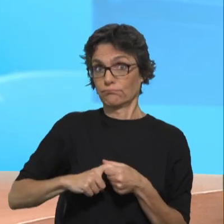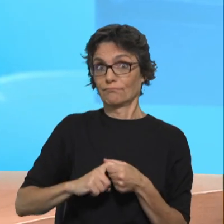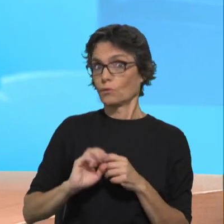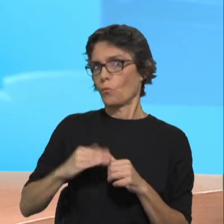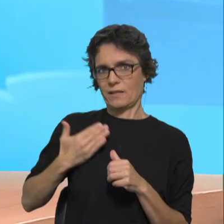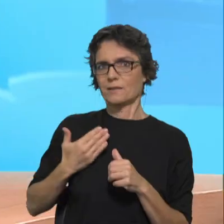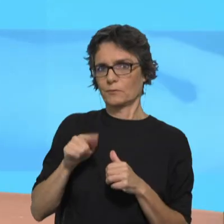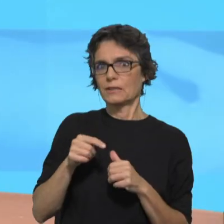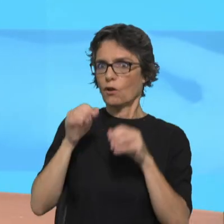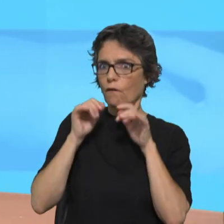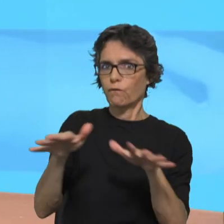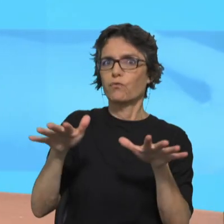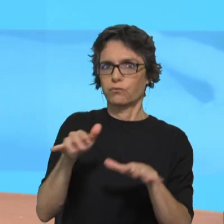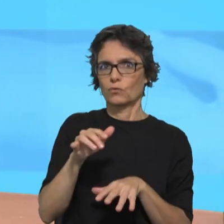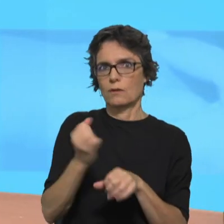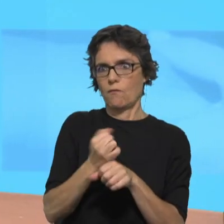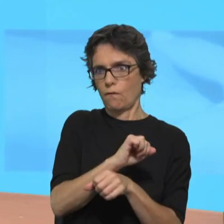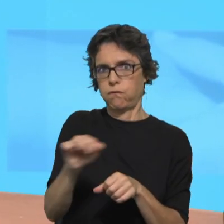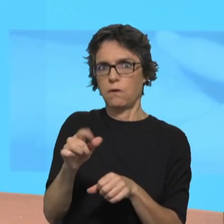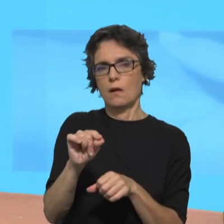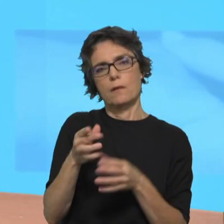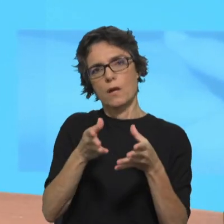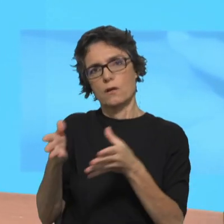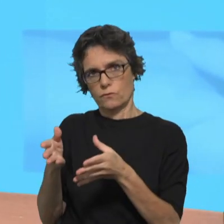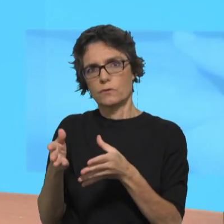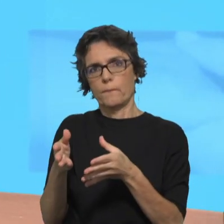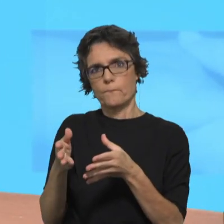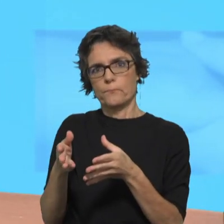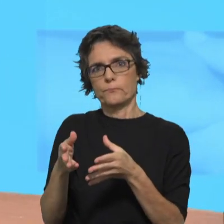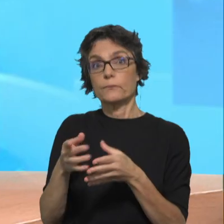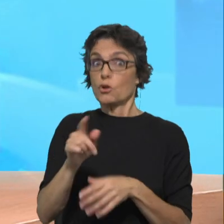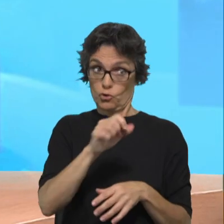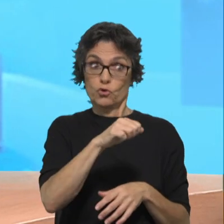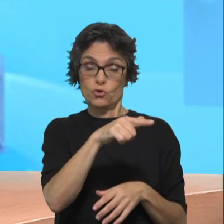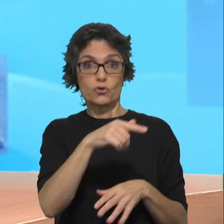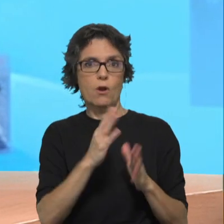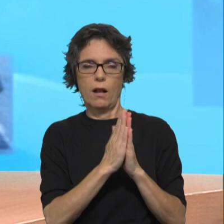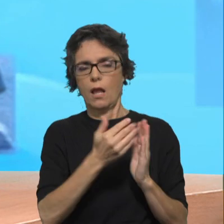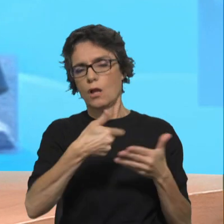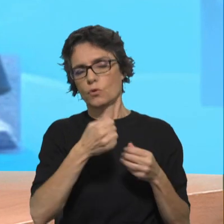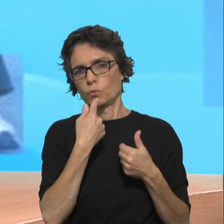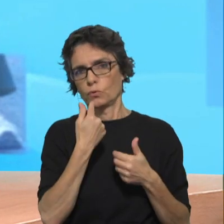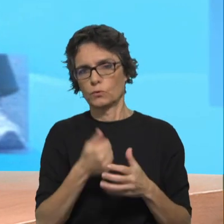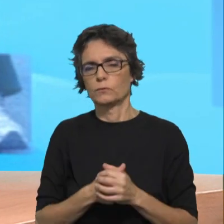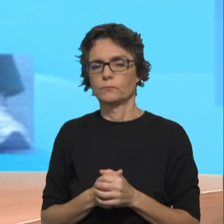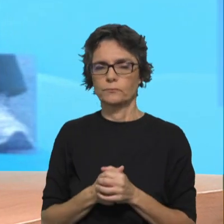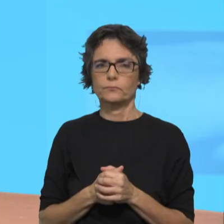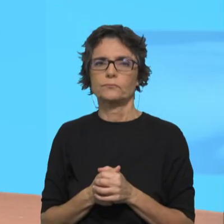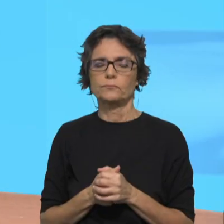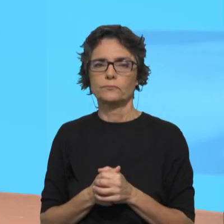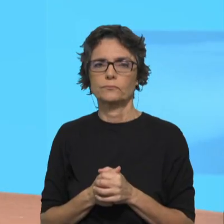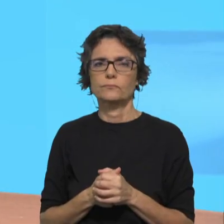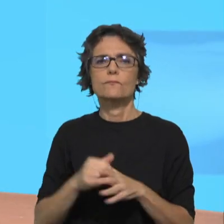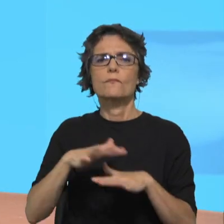nesta divulgação e ajudando no que... E que muito tem ajudado a rede, de facto. E esta, agora constituída como